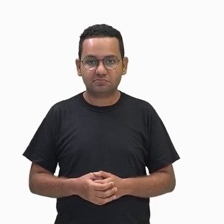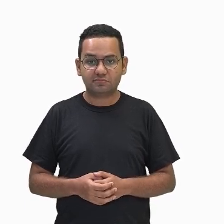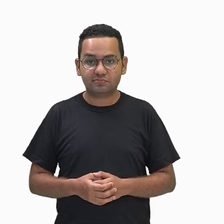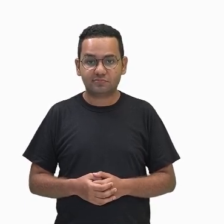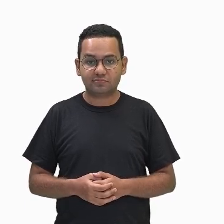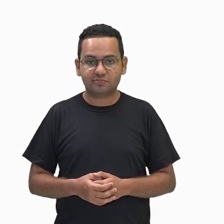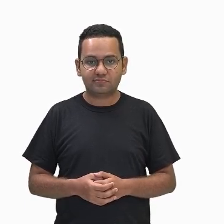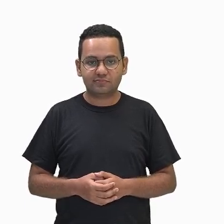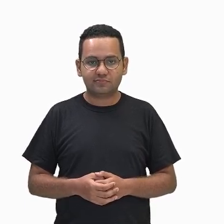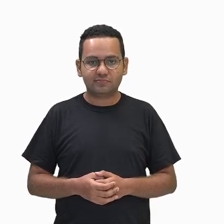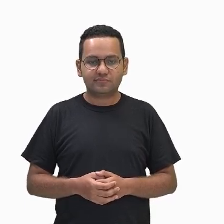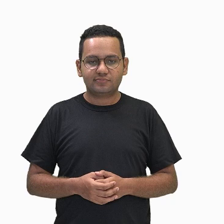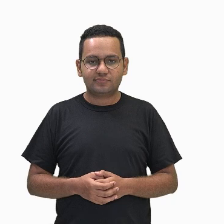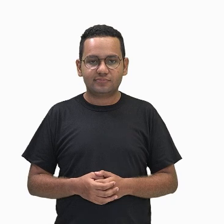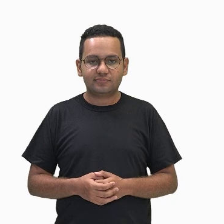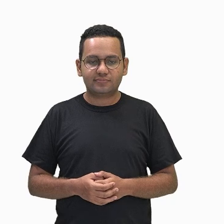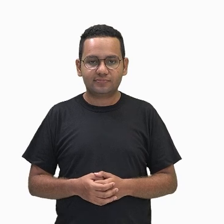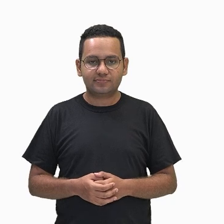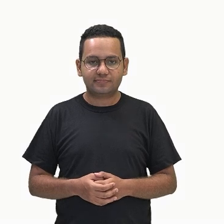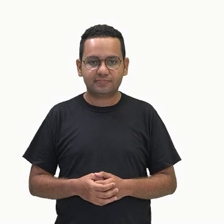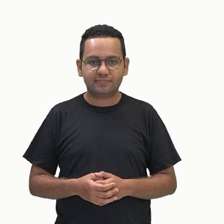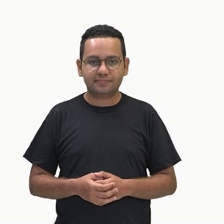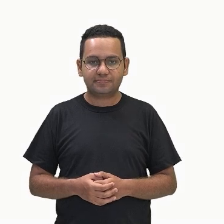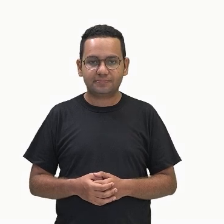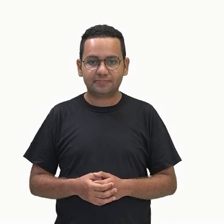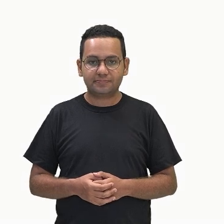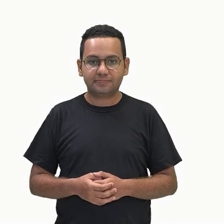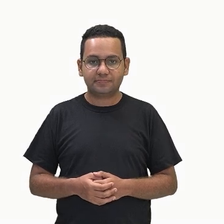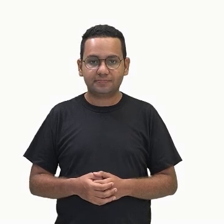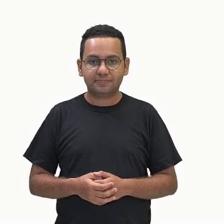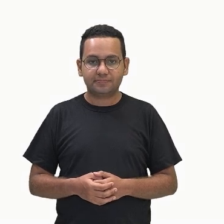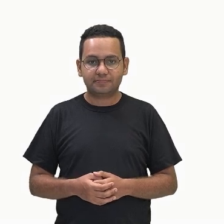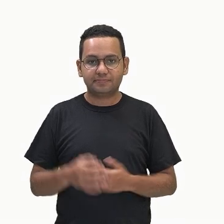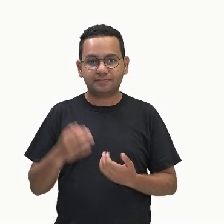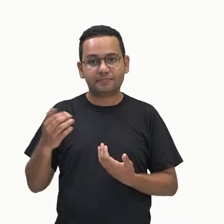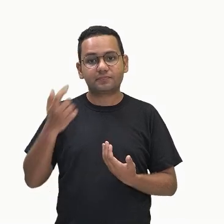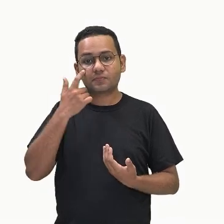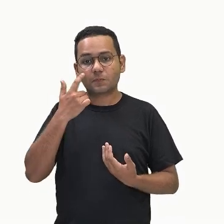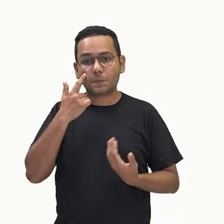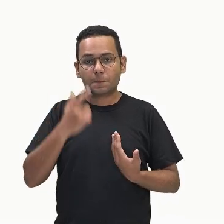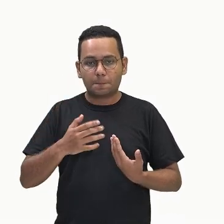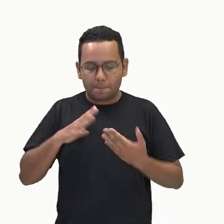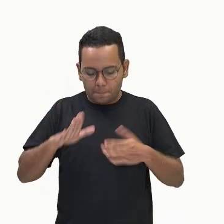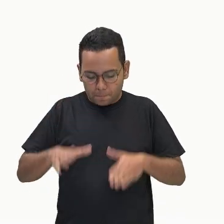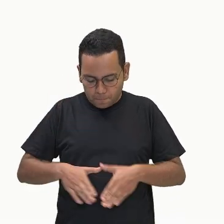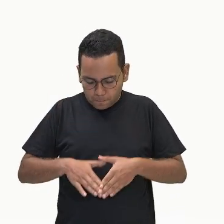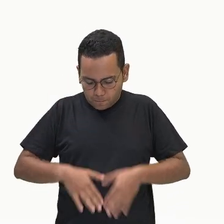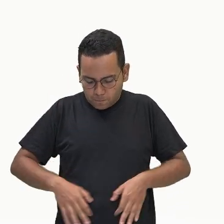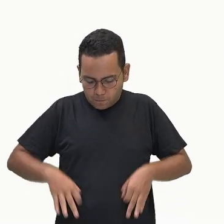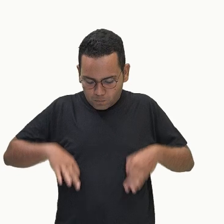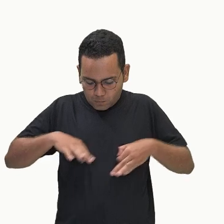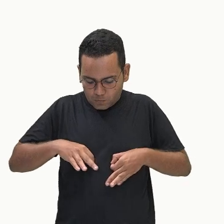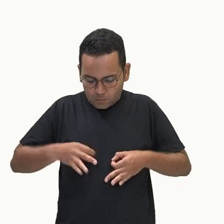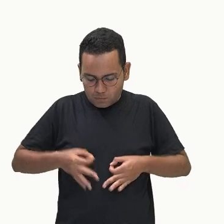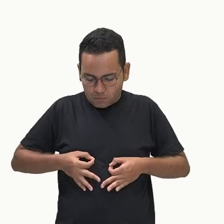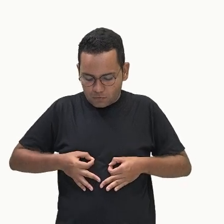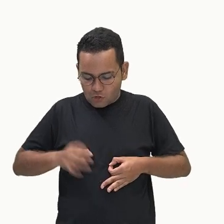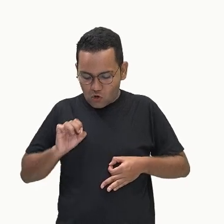Então, a ovulação é o quê? É a